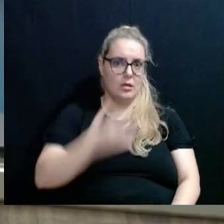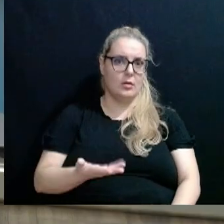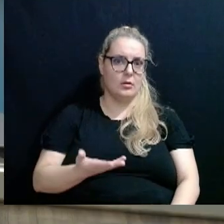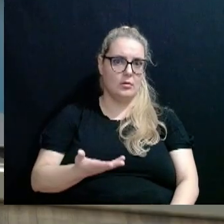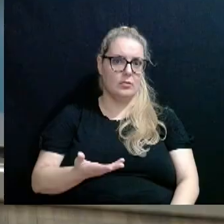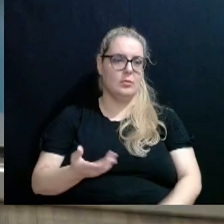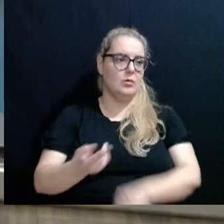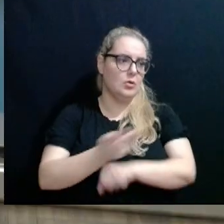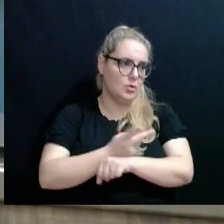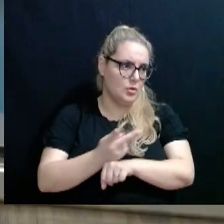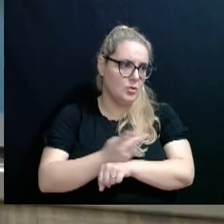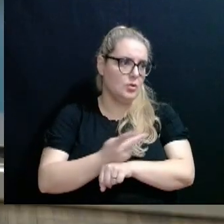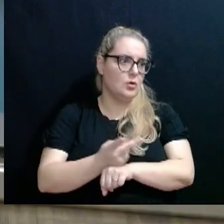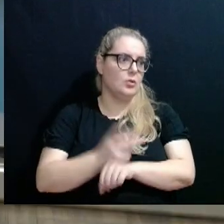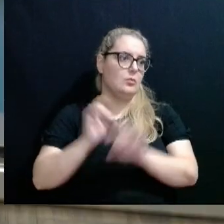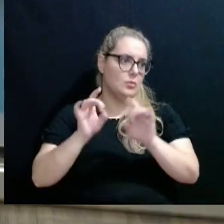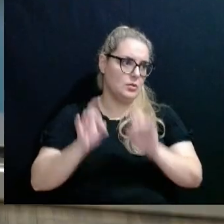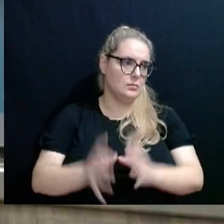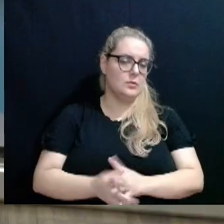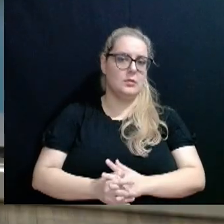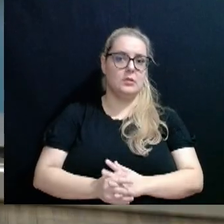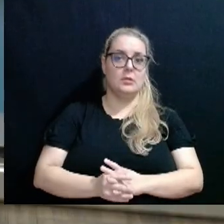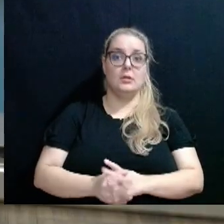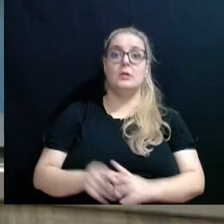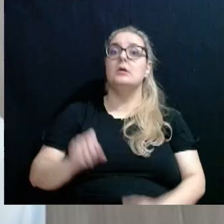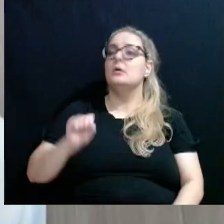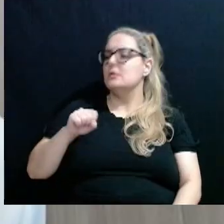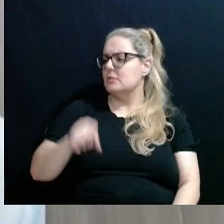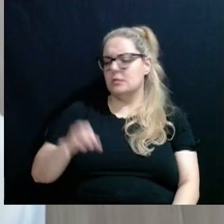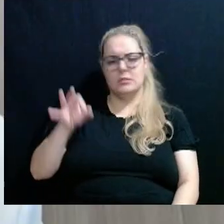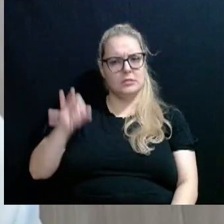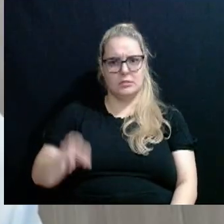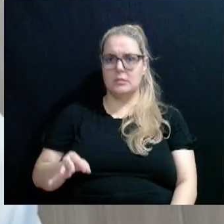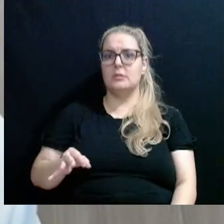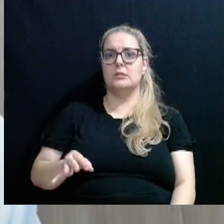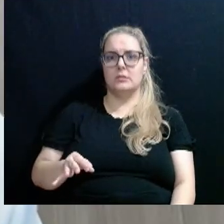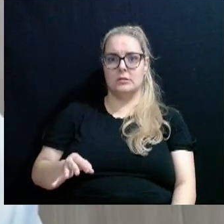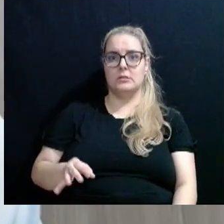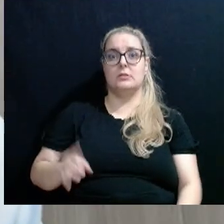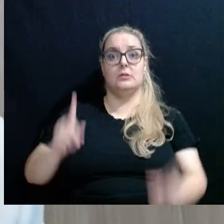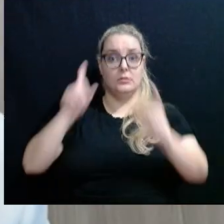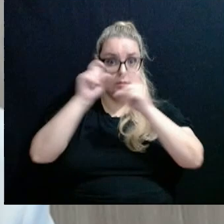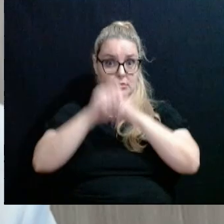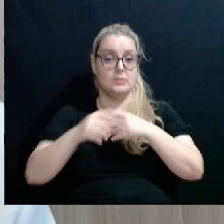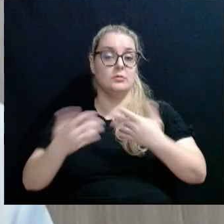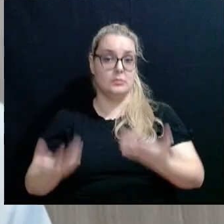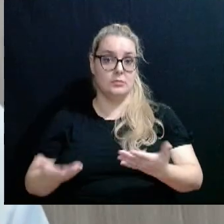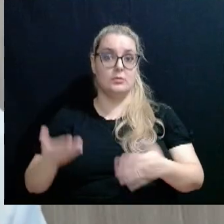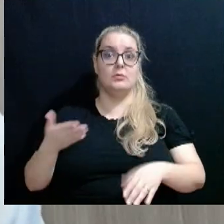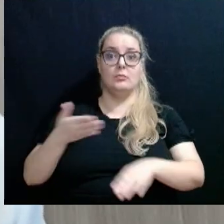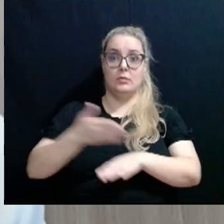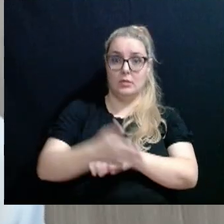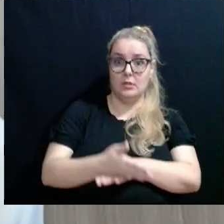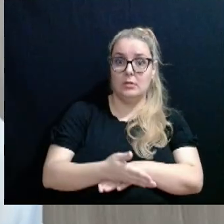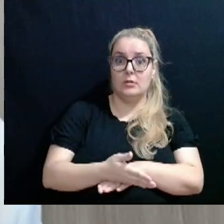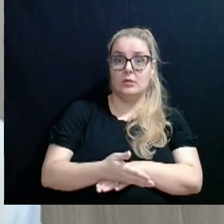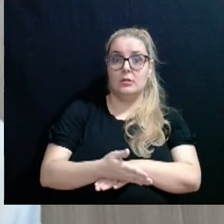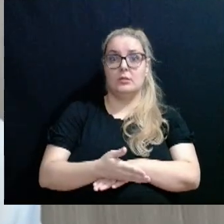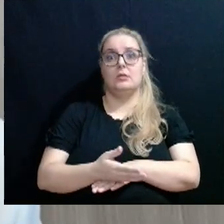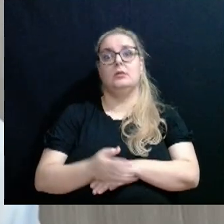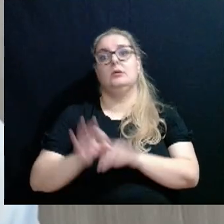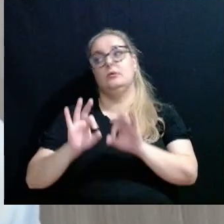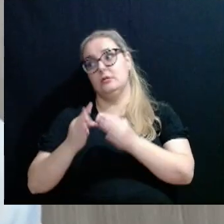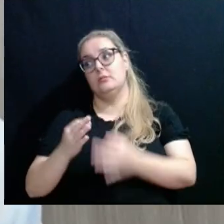certa demora na procura por um especialista? Sem dúvida, isso acaba dificultando, né, o